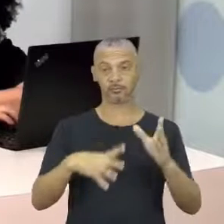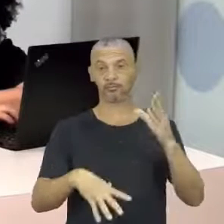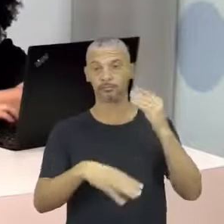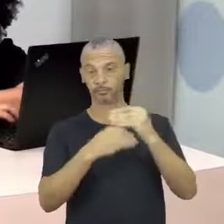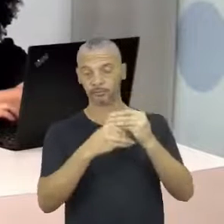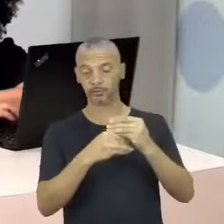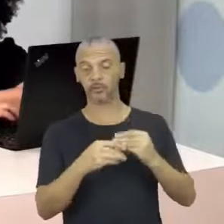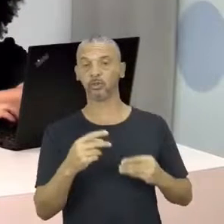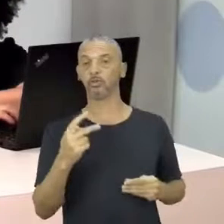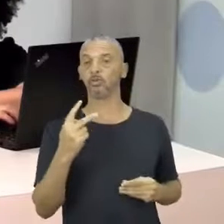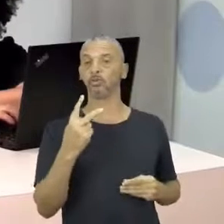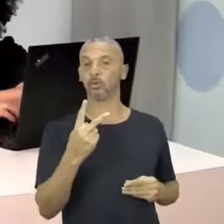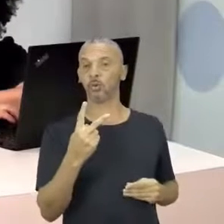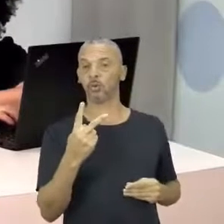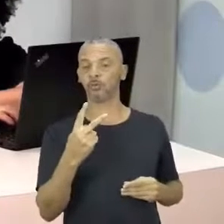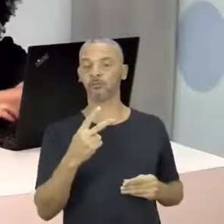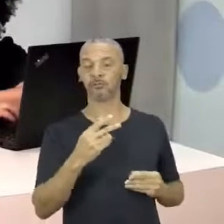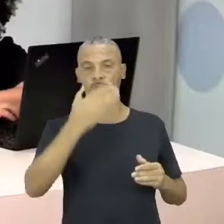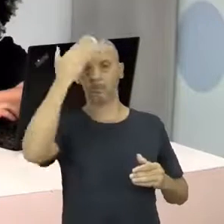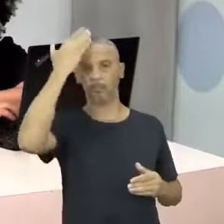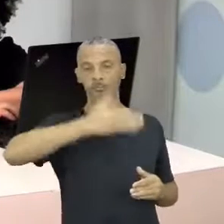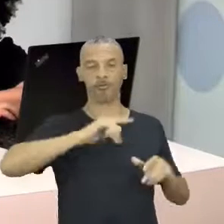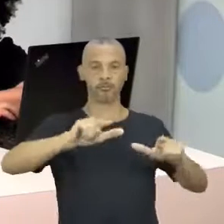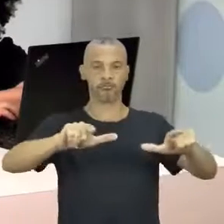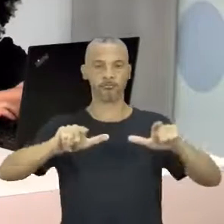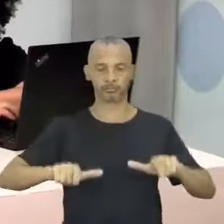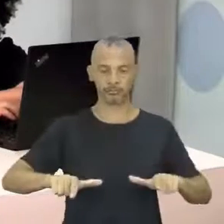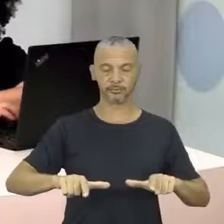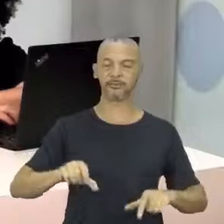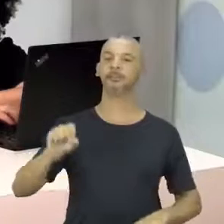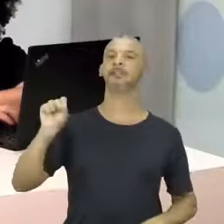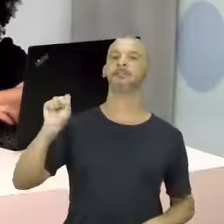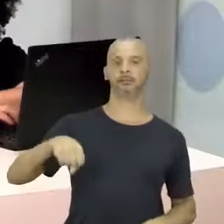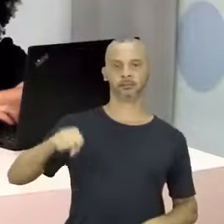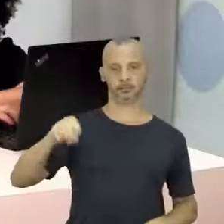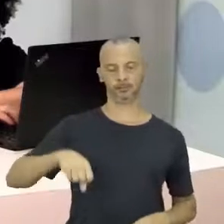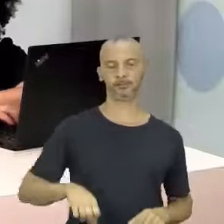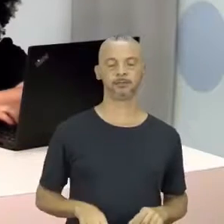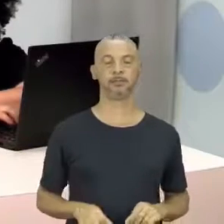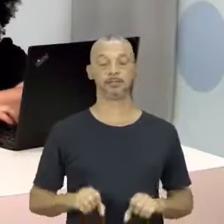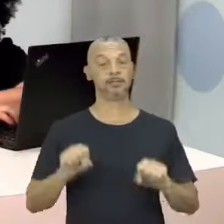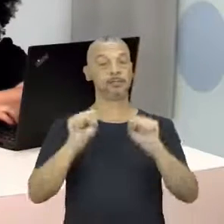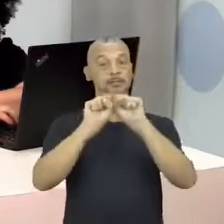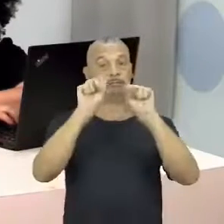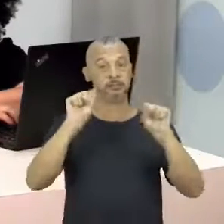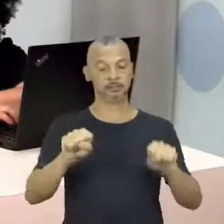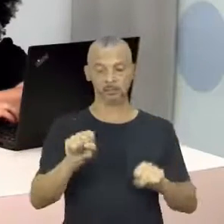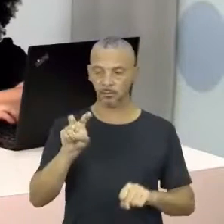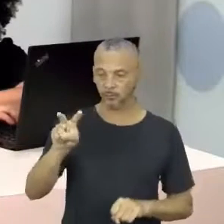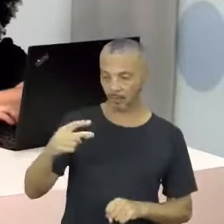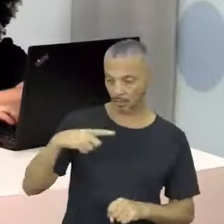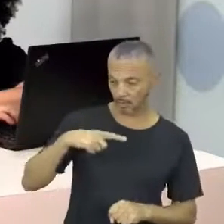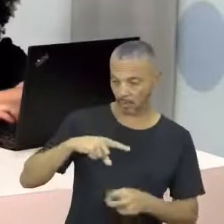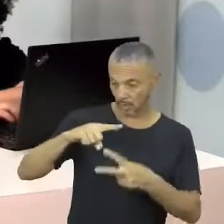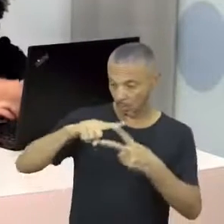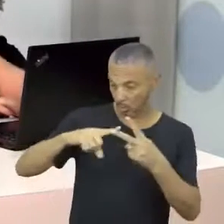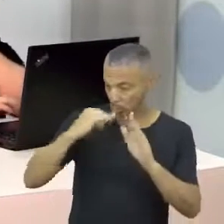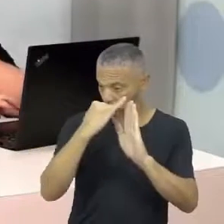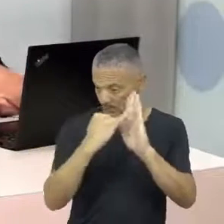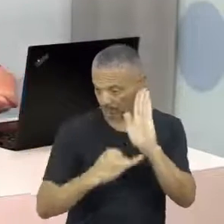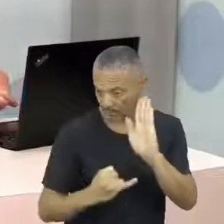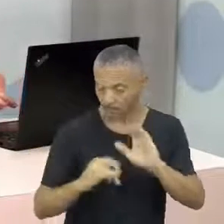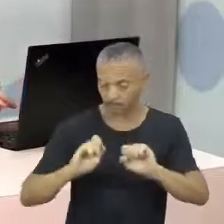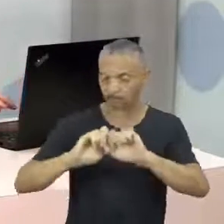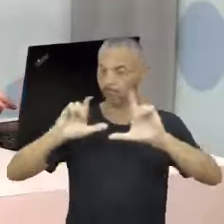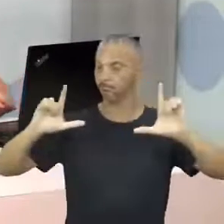dois comprovantes de formação. Sim, o sistema ele já identifica que tem duas inscrições, né,